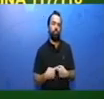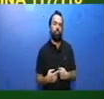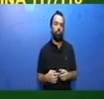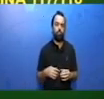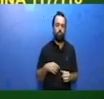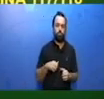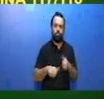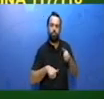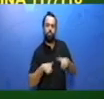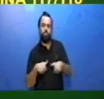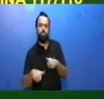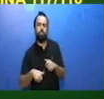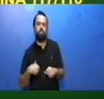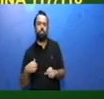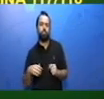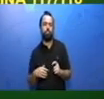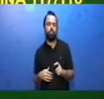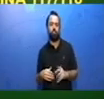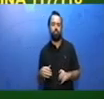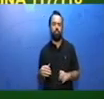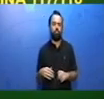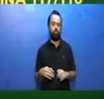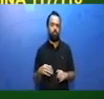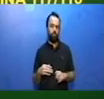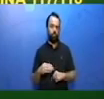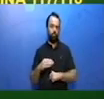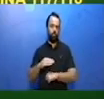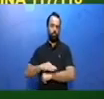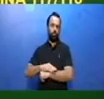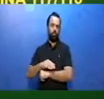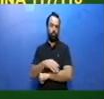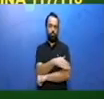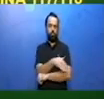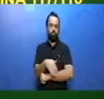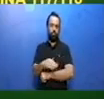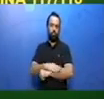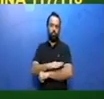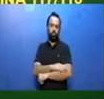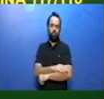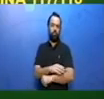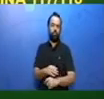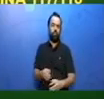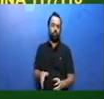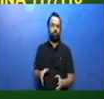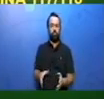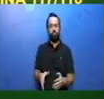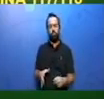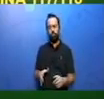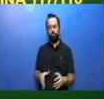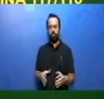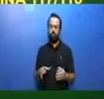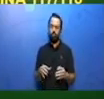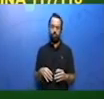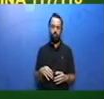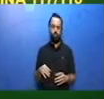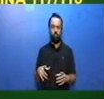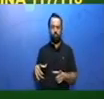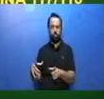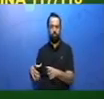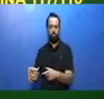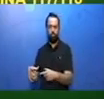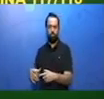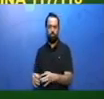eram lama e pó foram calçadas e nos terrenos baldios surgiram palacetes e mais palacetes.